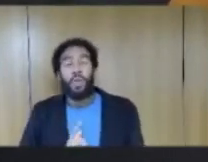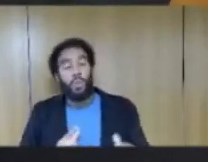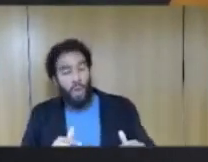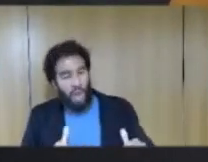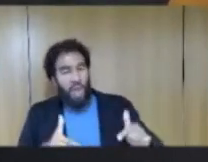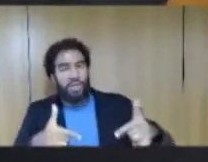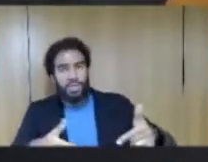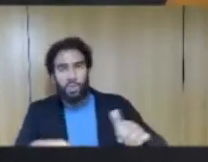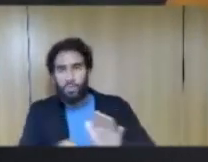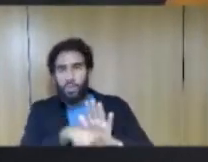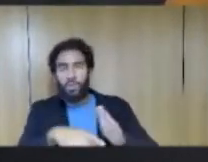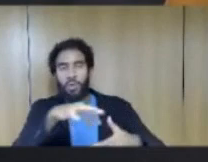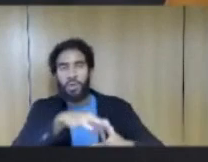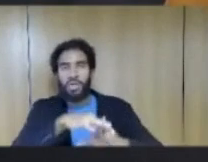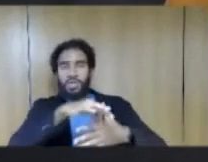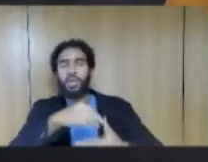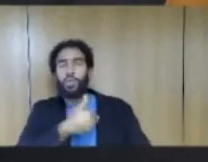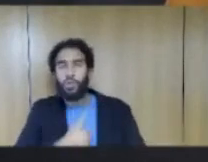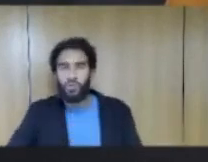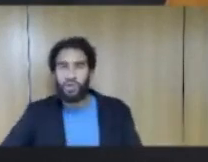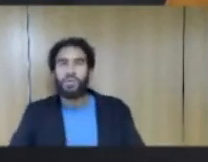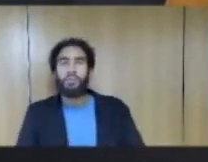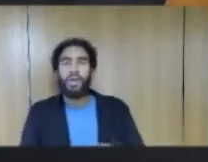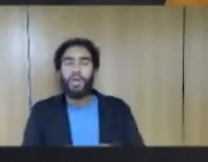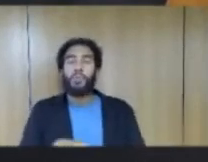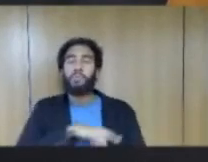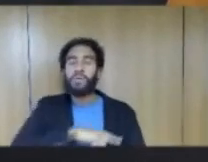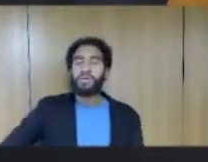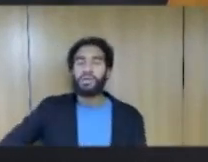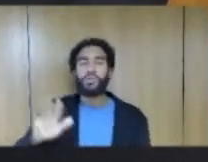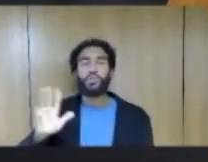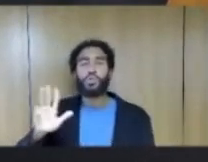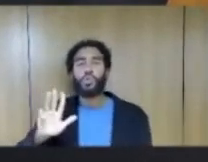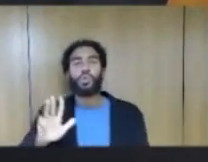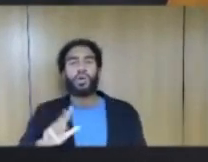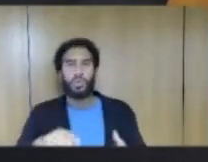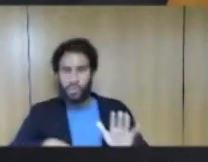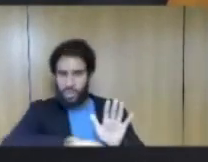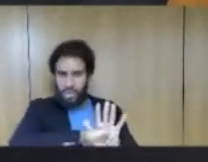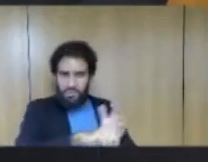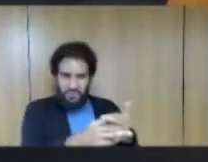pelo nosso governo liderada pelo presidente Lula esclarecer todos os crimes e combater a impunidade